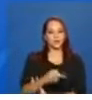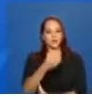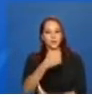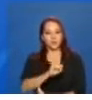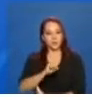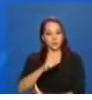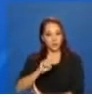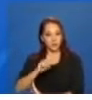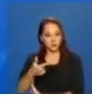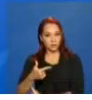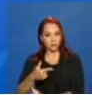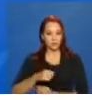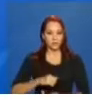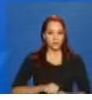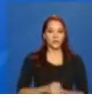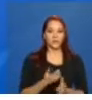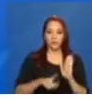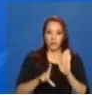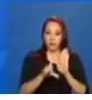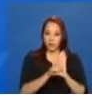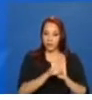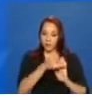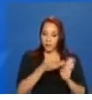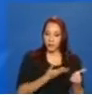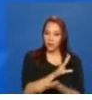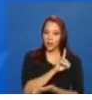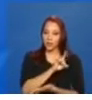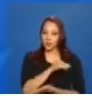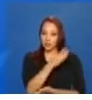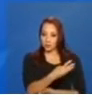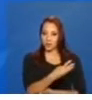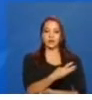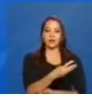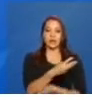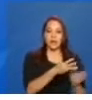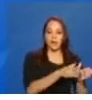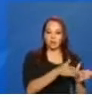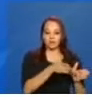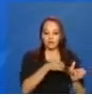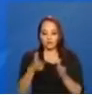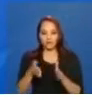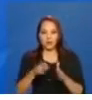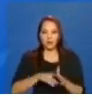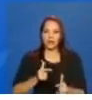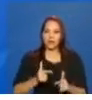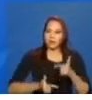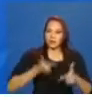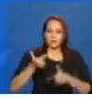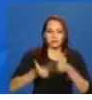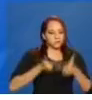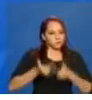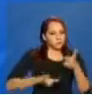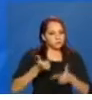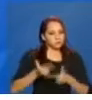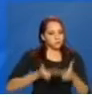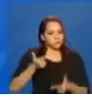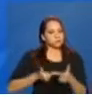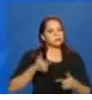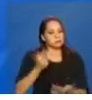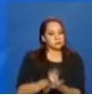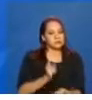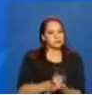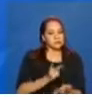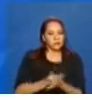13.982. A lei foi promulgada dia 3, de lá para cá o trabalho tem sido ininterrupto com todas as